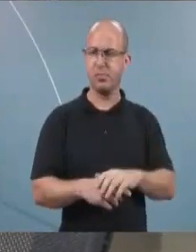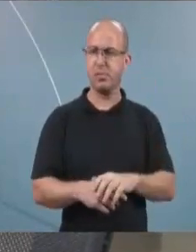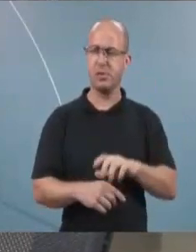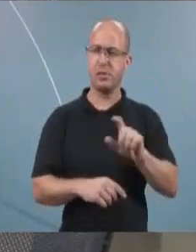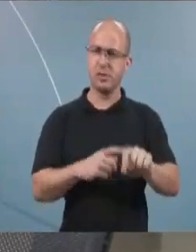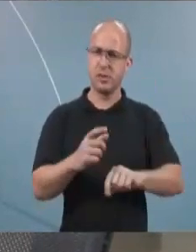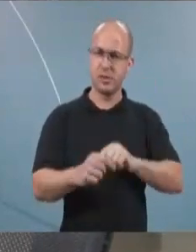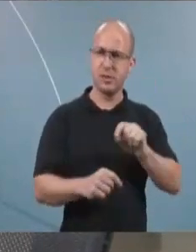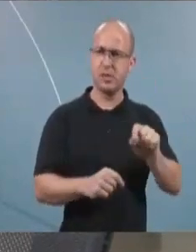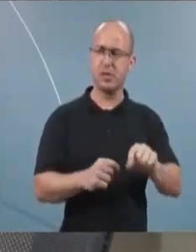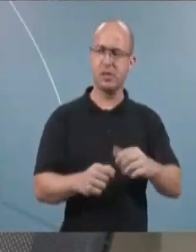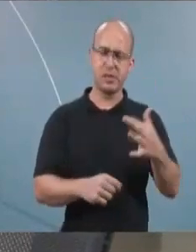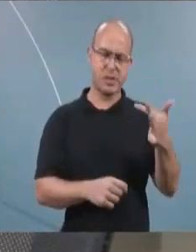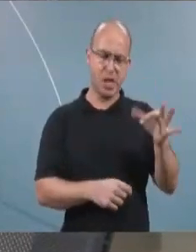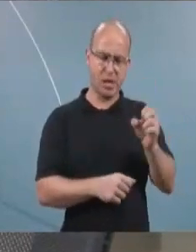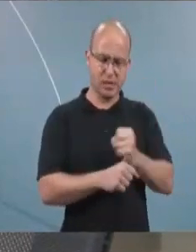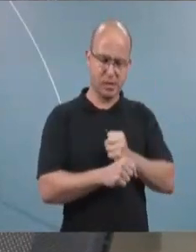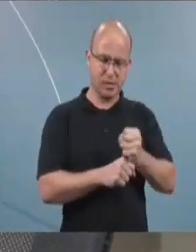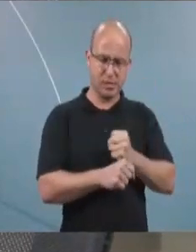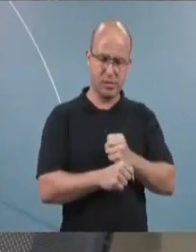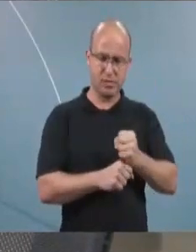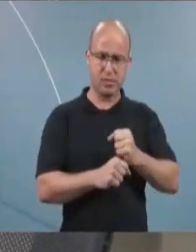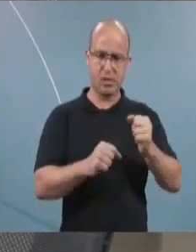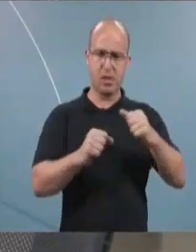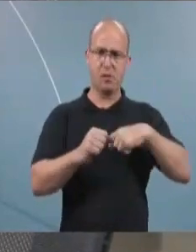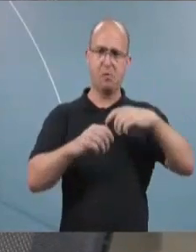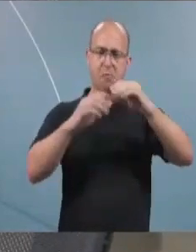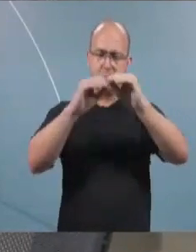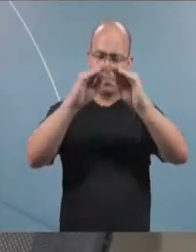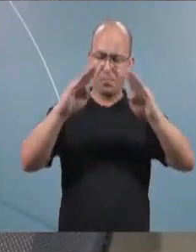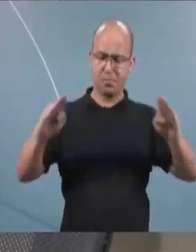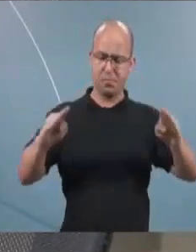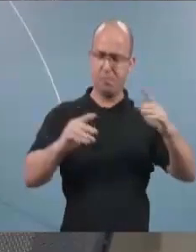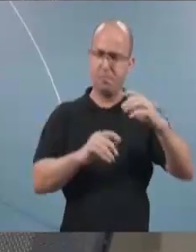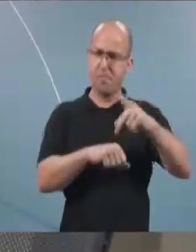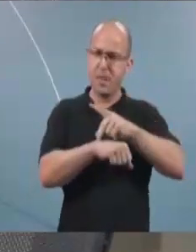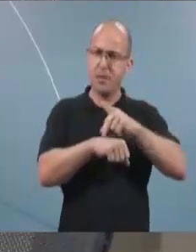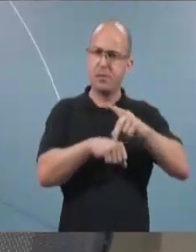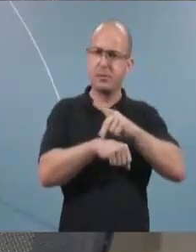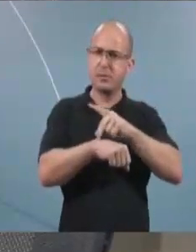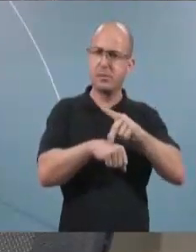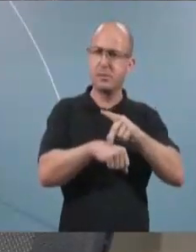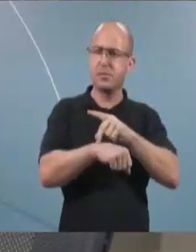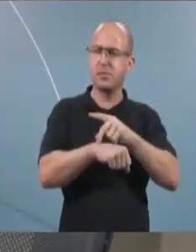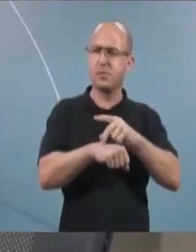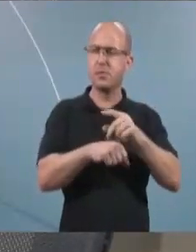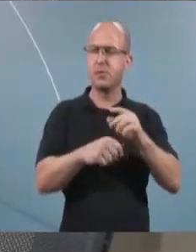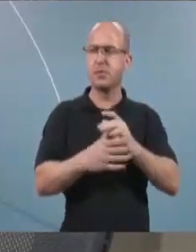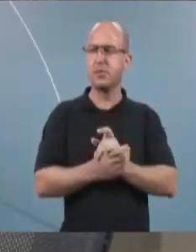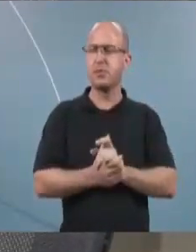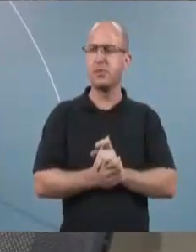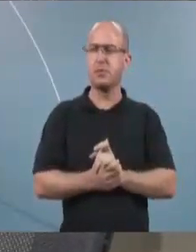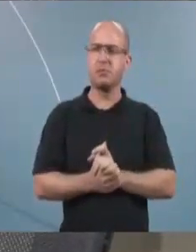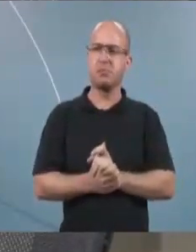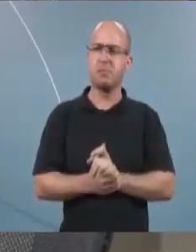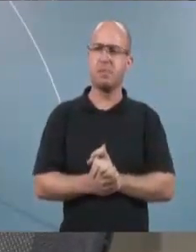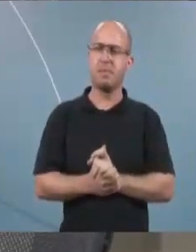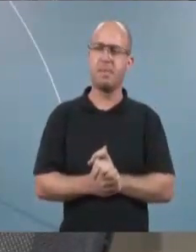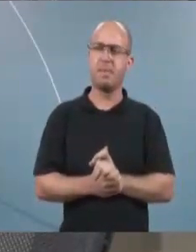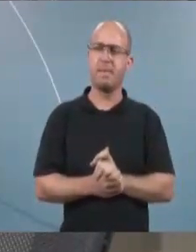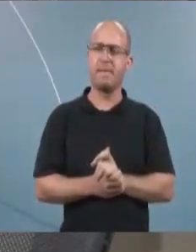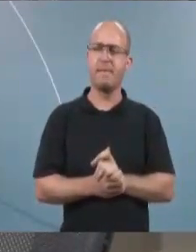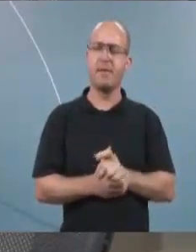que passam 10 anos debaixo de uma lona preta que passam suas que passa sua vida